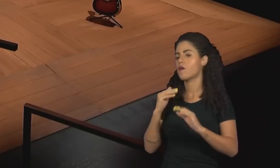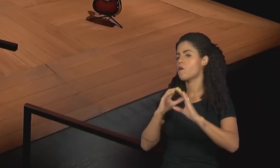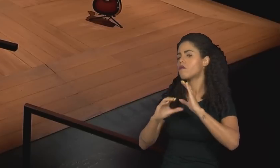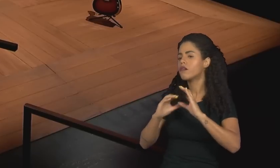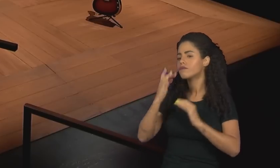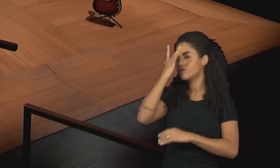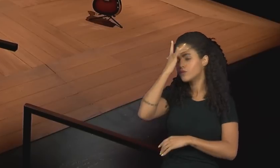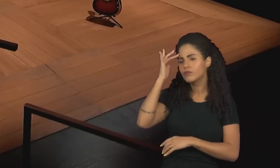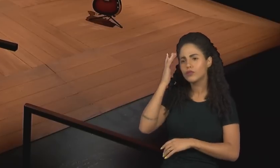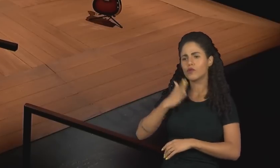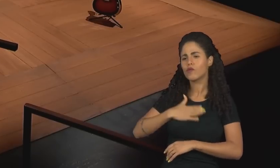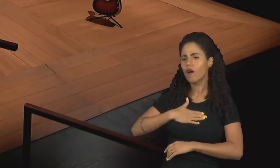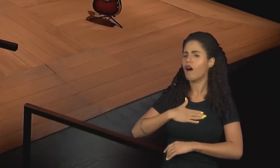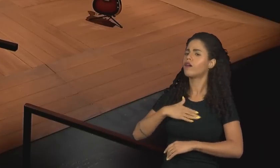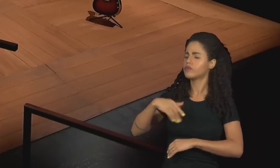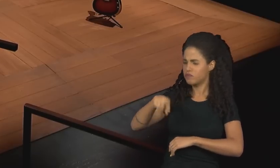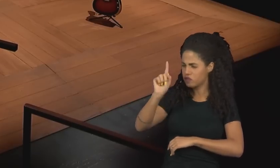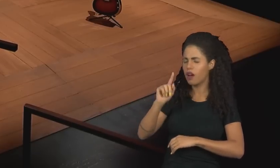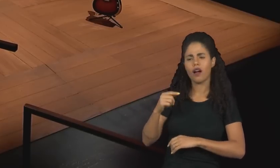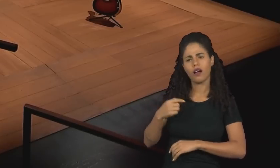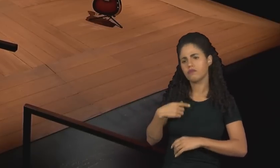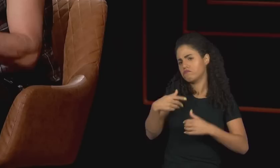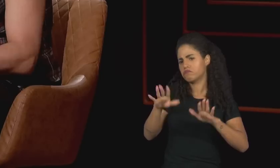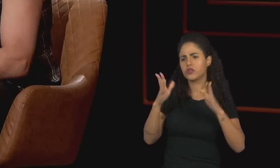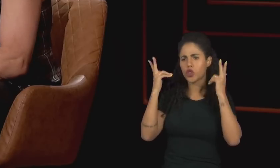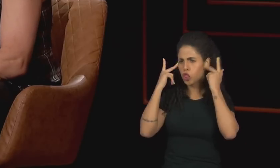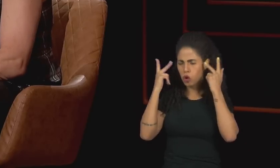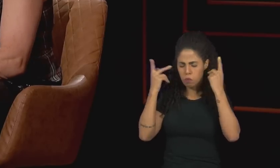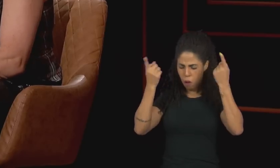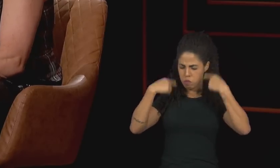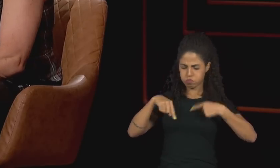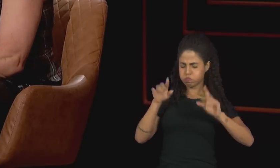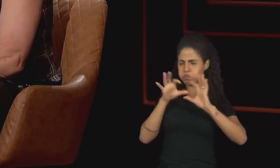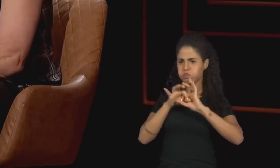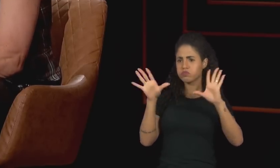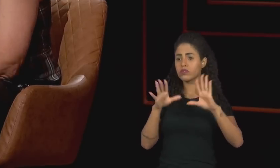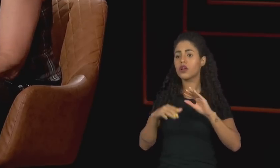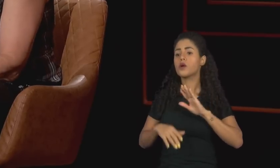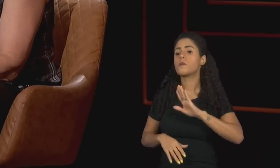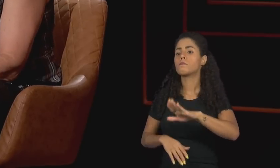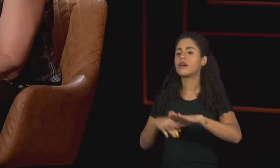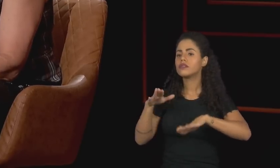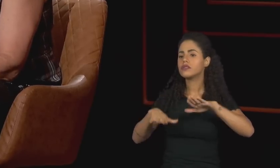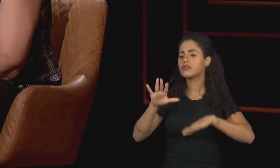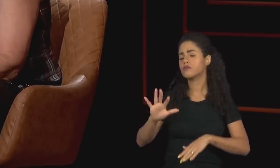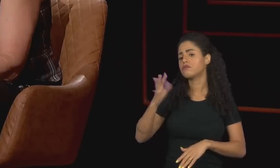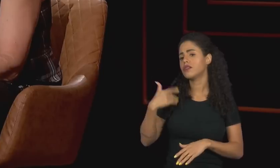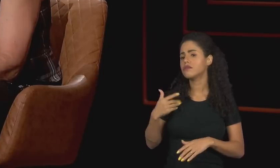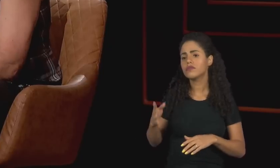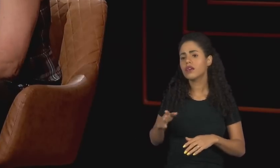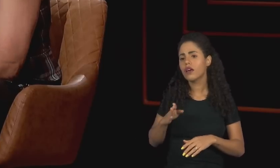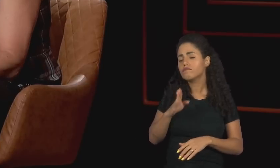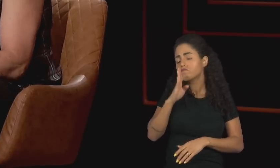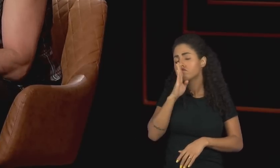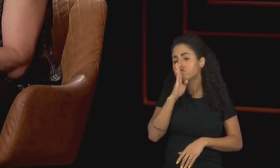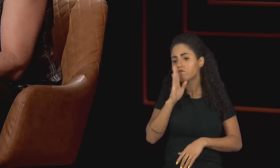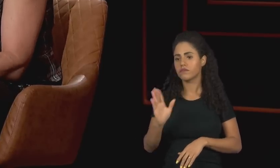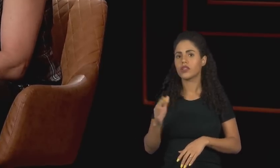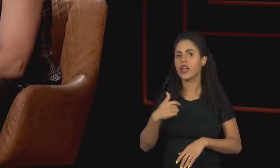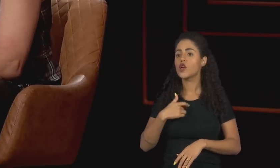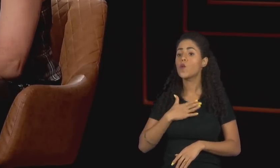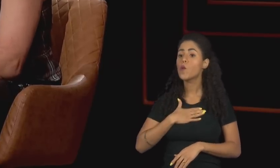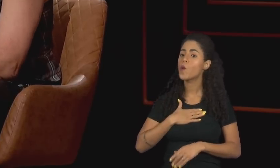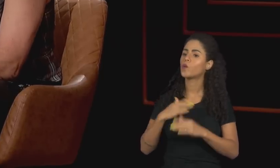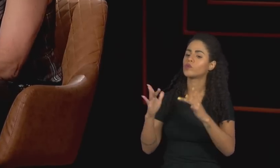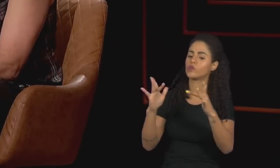pessoas. Quando eu tô a fim de falar, tudo bem, vai normal mesmo, como eu ando mesmo. E tem essas coisas. Eu gosto do contato com as